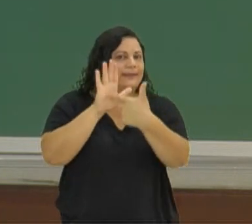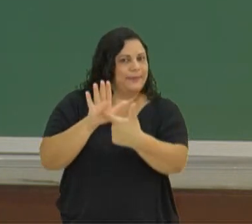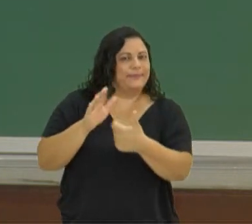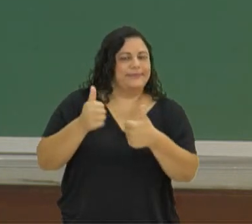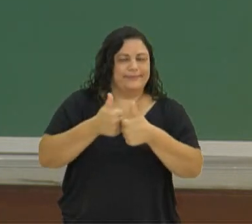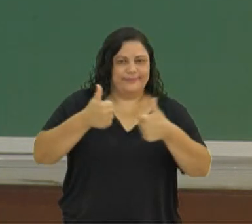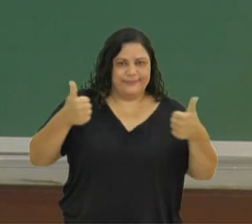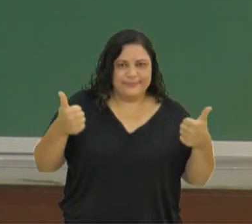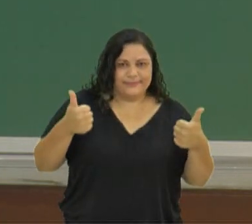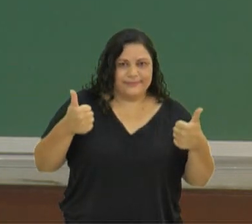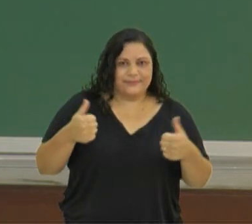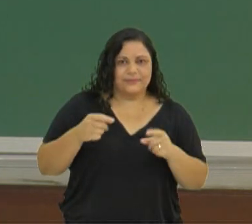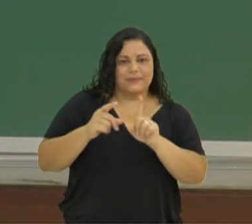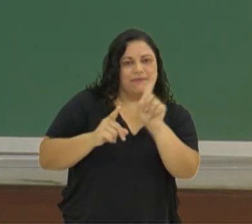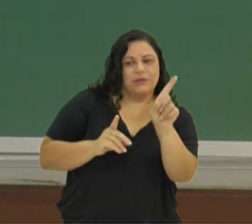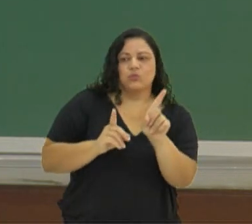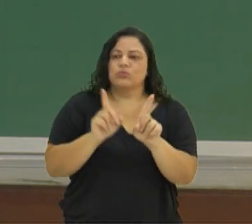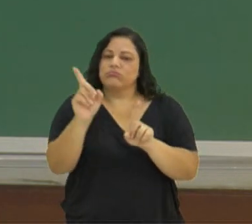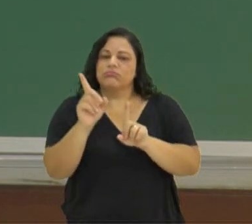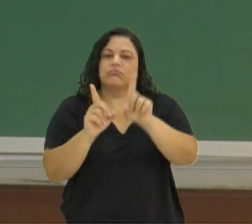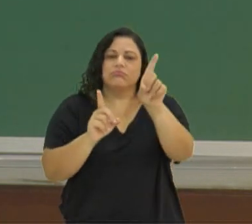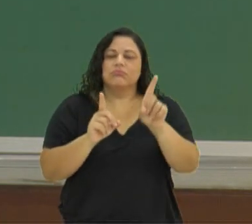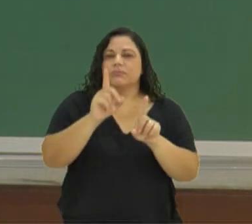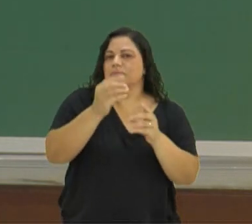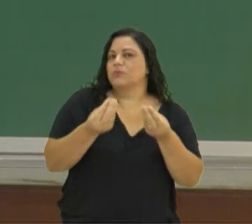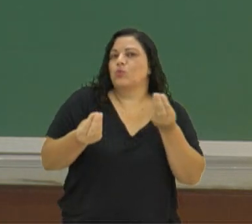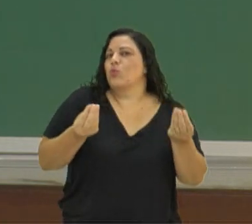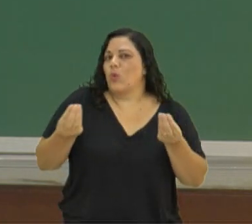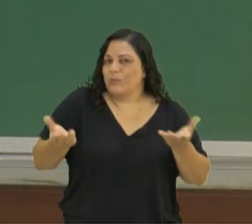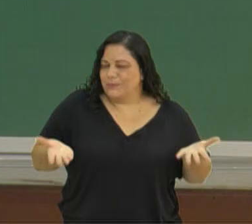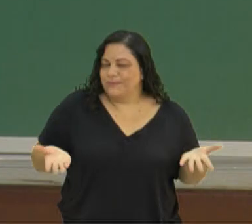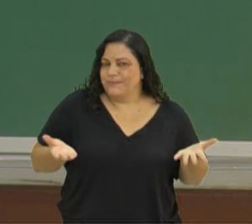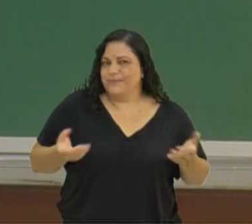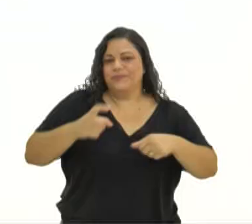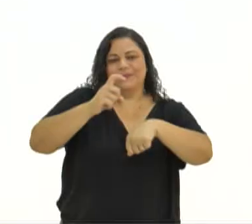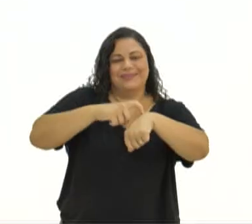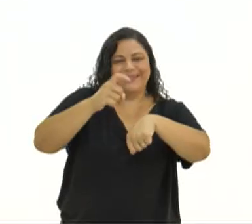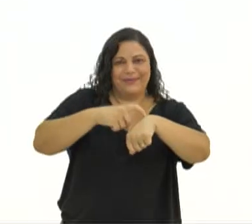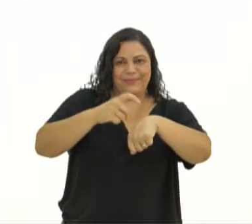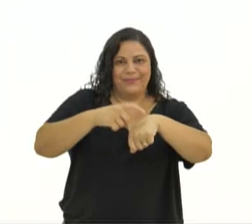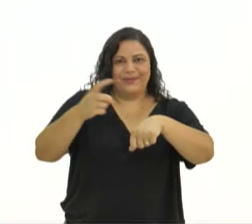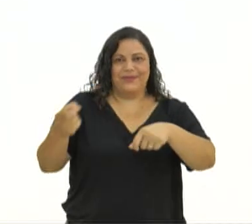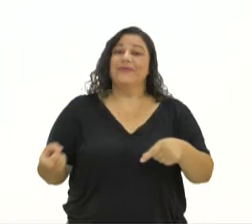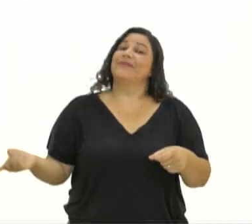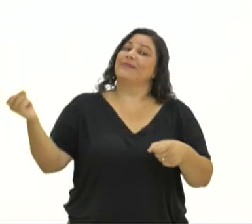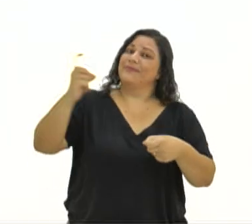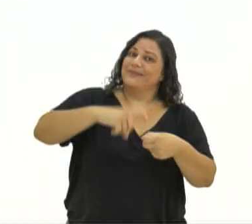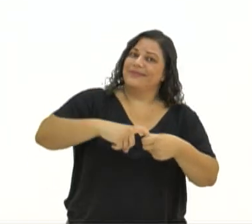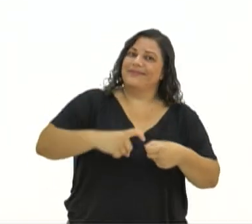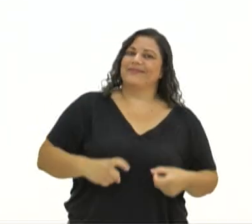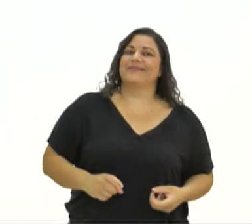que ser feito. Faz a flechinha indicando que movimento que tem que ser feito para capturar esse cavalo. Tá? Um tempinho a gente já retorna.